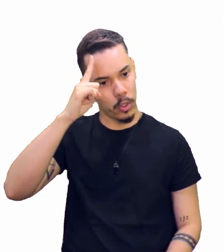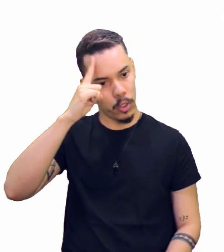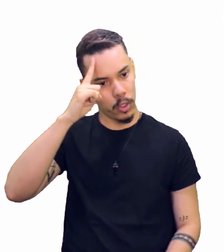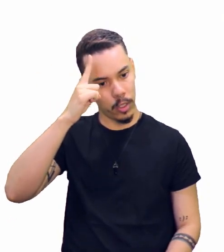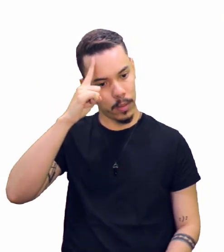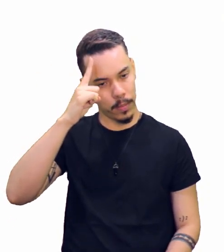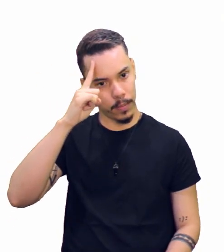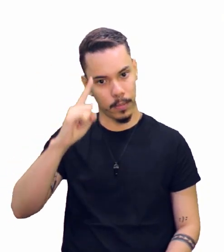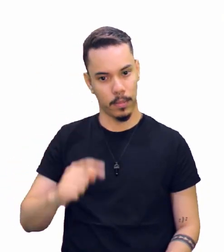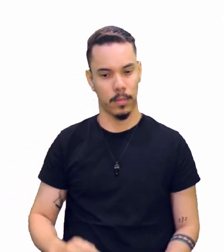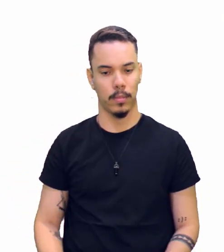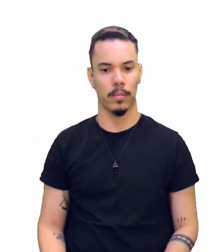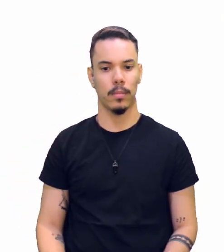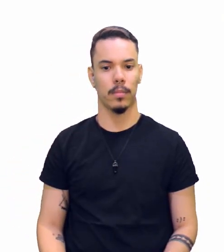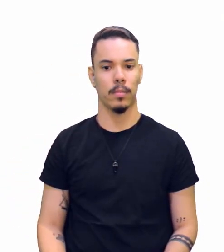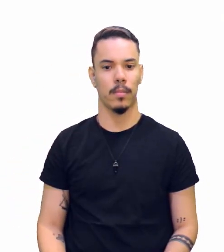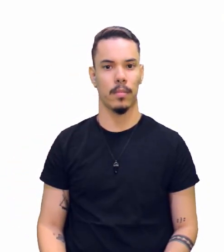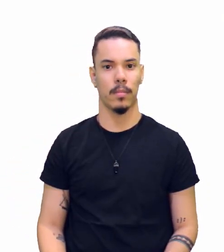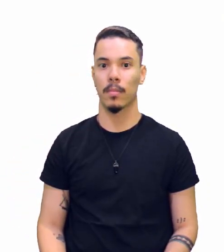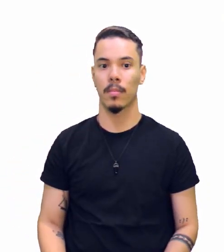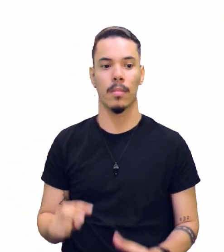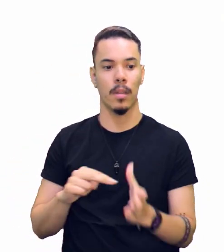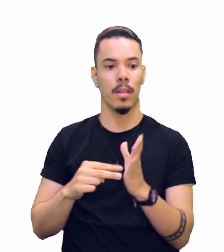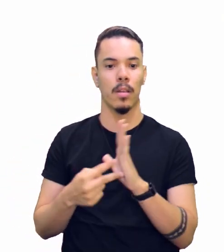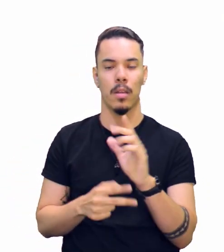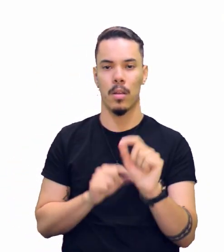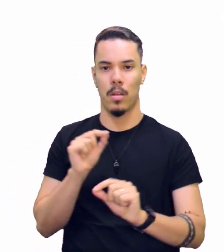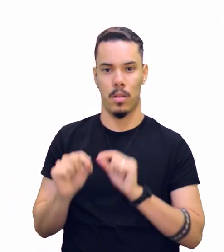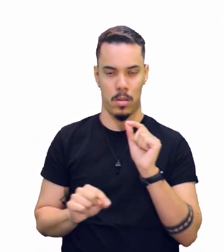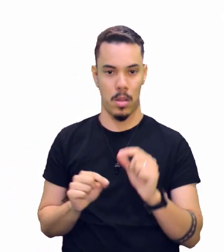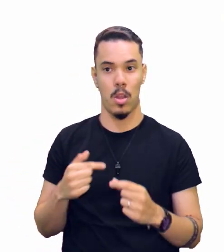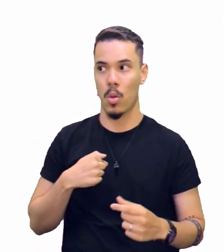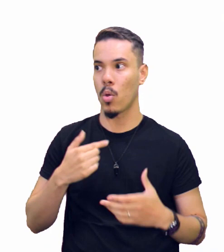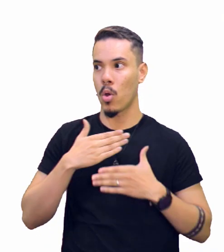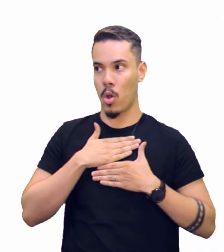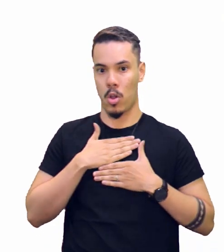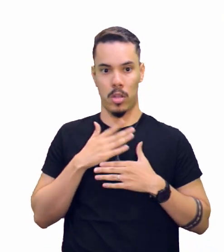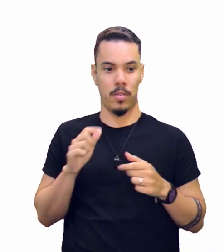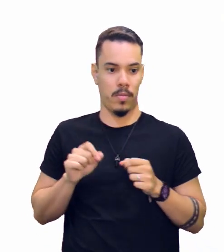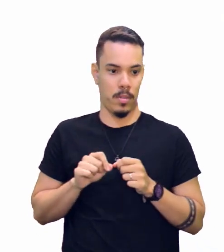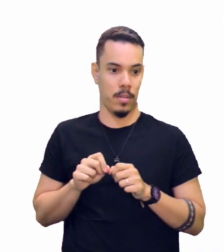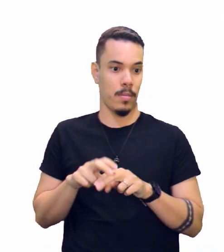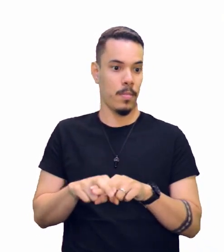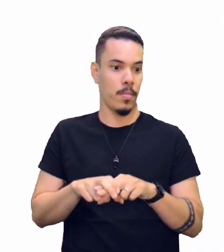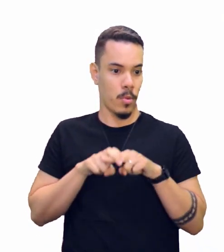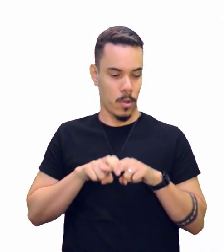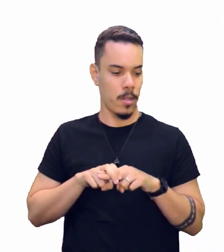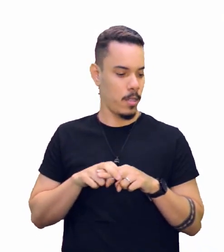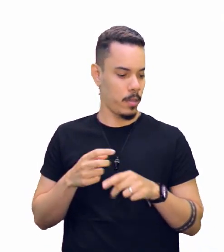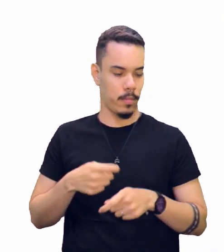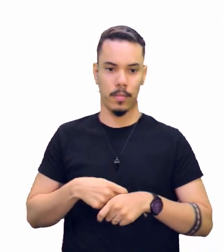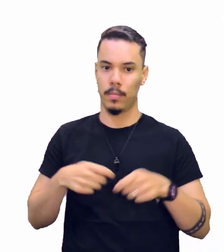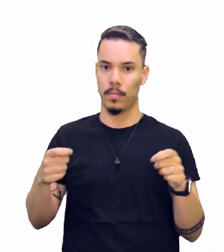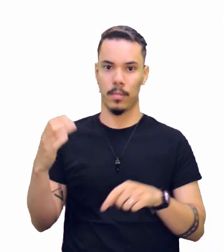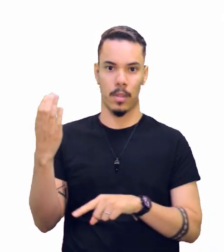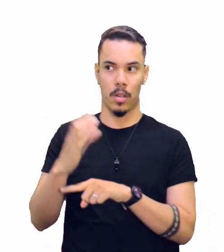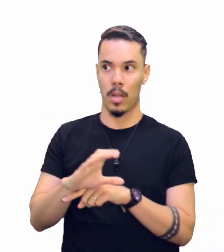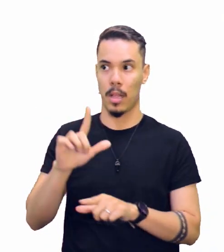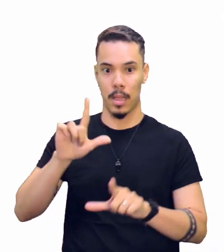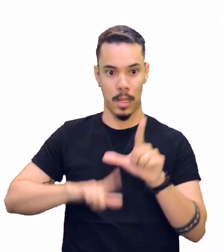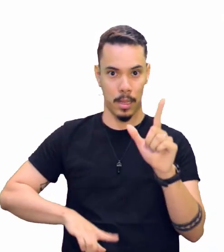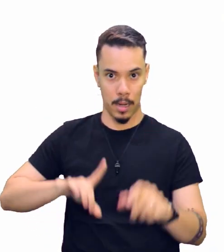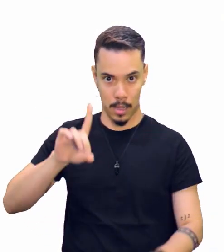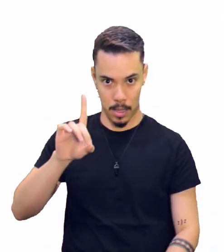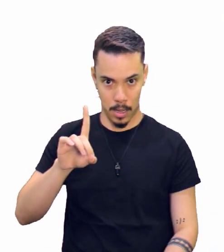esse todo dia implica aí que é uma coisa que eu gosto de fazer por isso que eu não iria colocar a letra D que seria